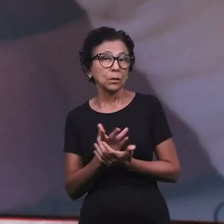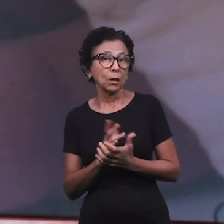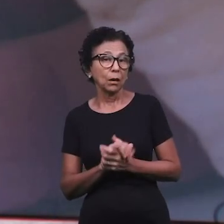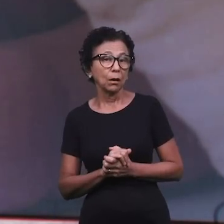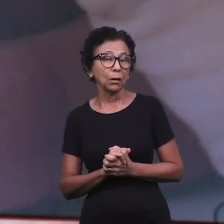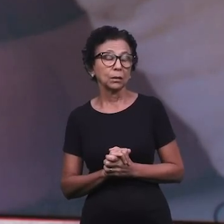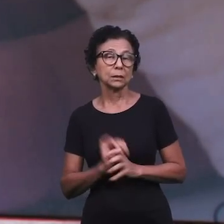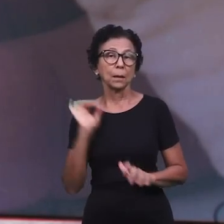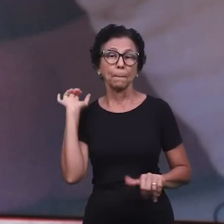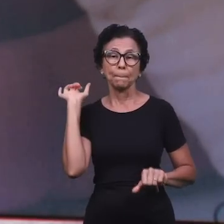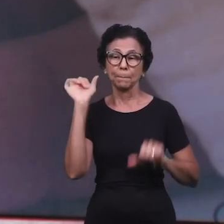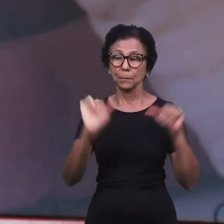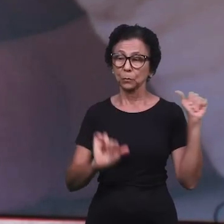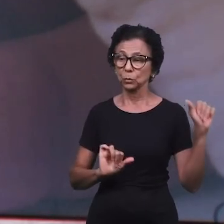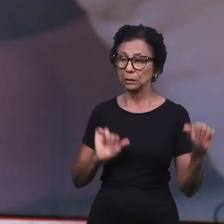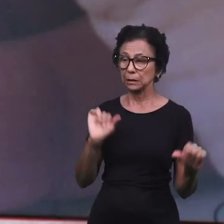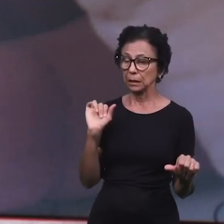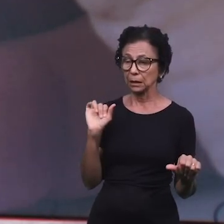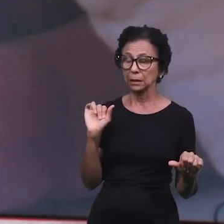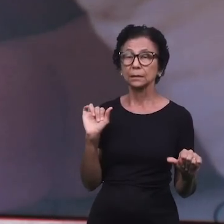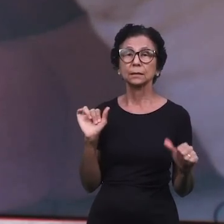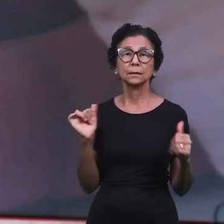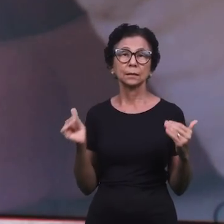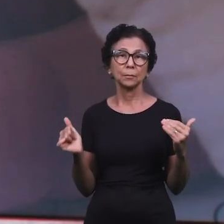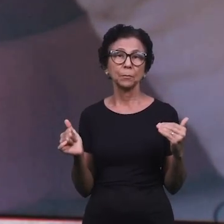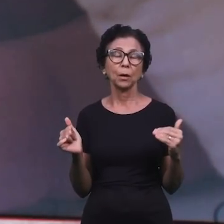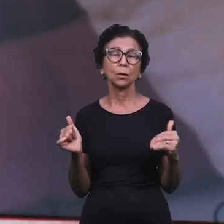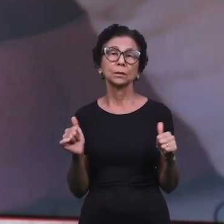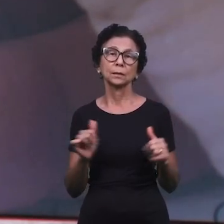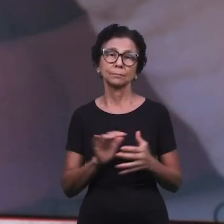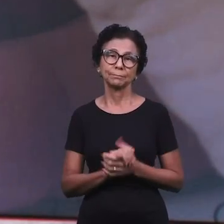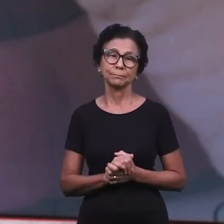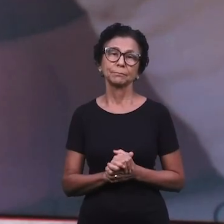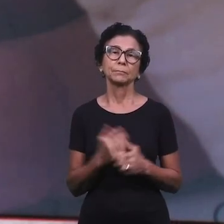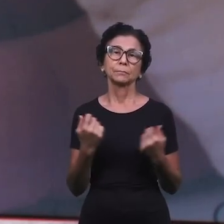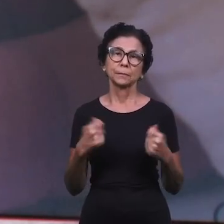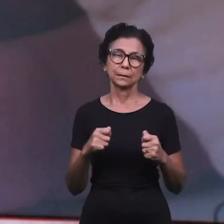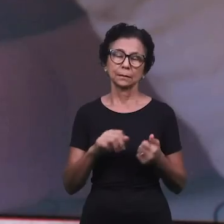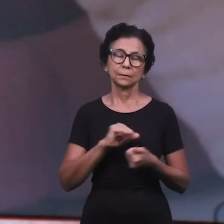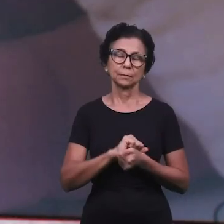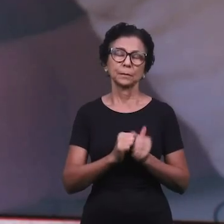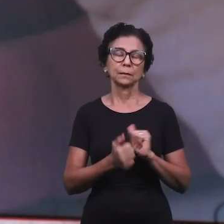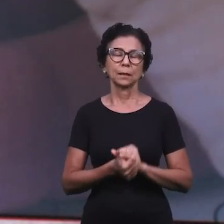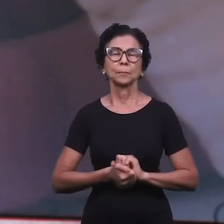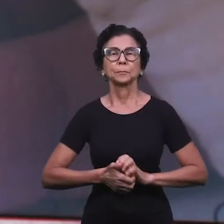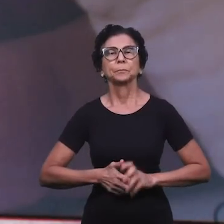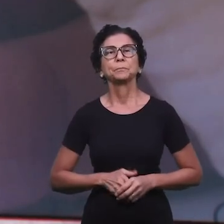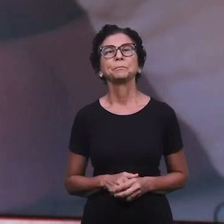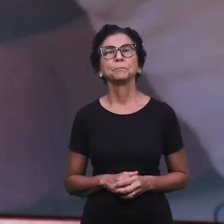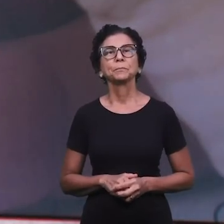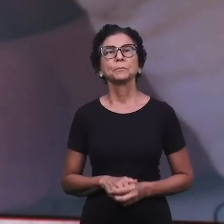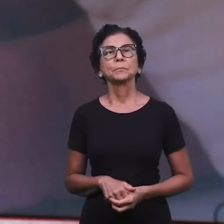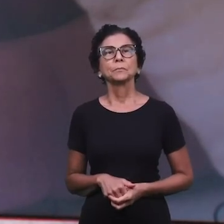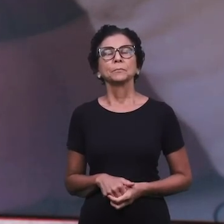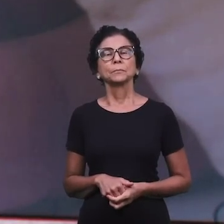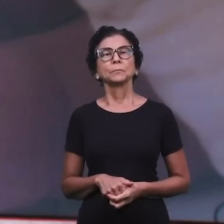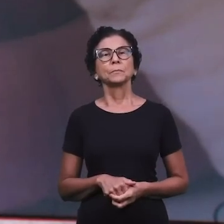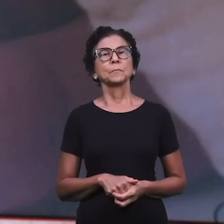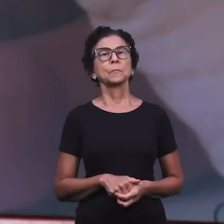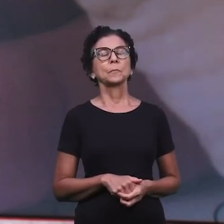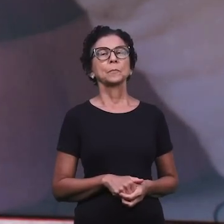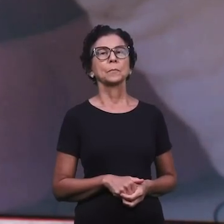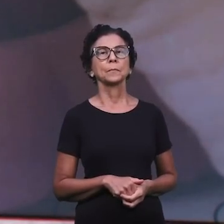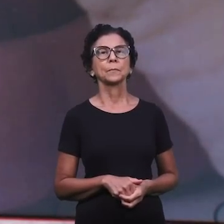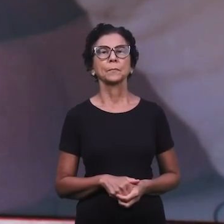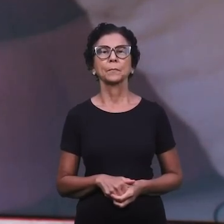né? Mudanças no planejamento podem ocorrer e a gente tem que saber se adaptar. Tá ok? Então, segundo